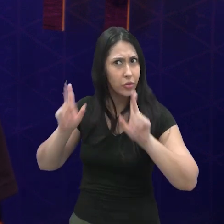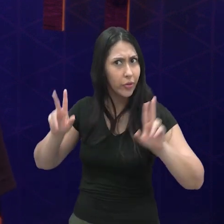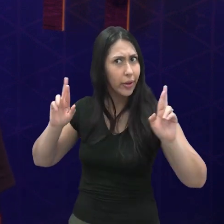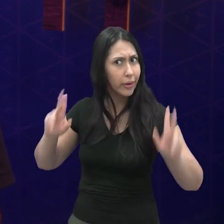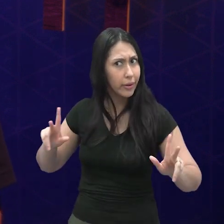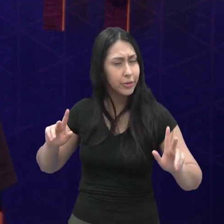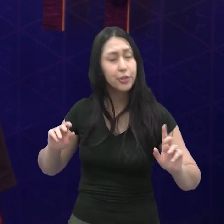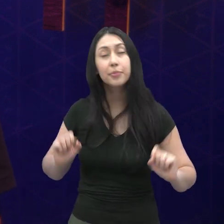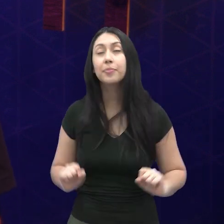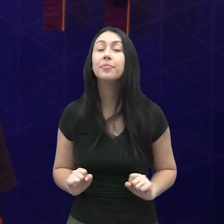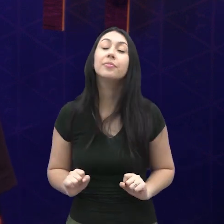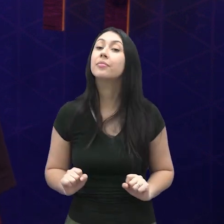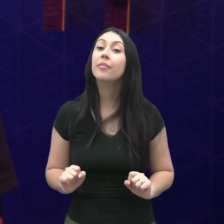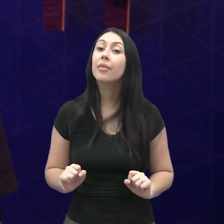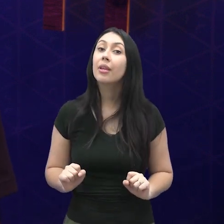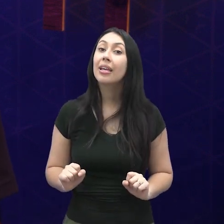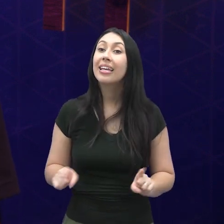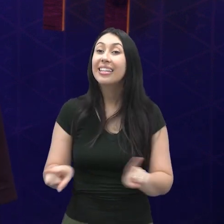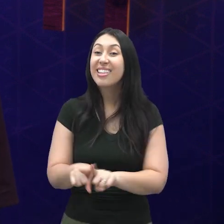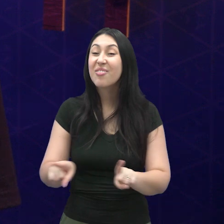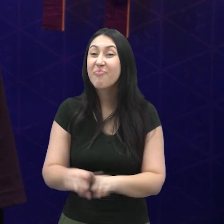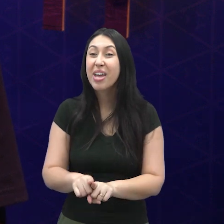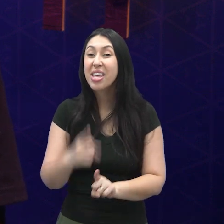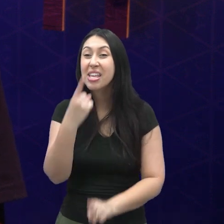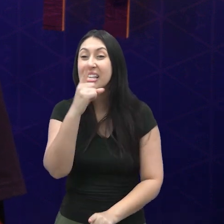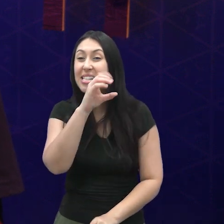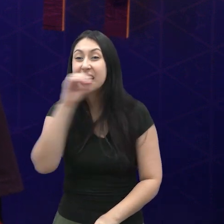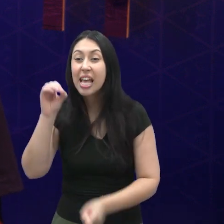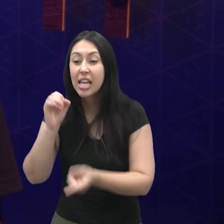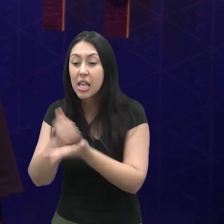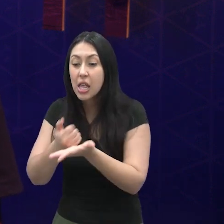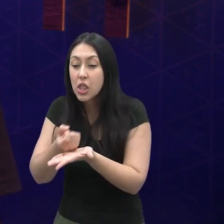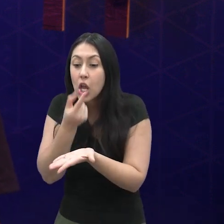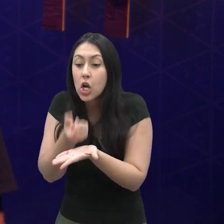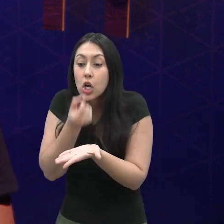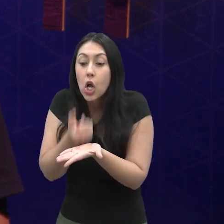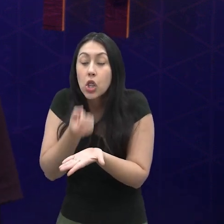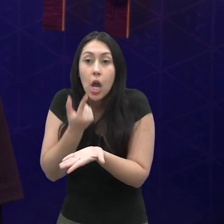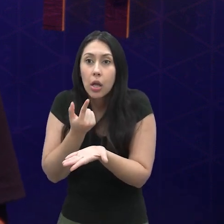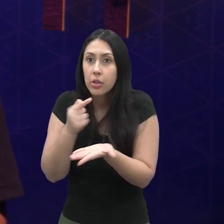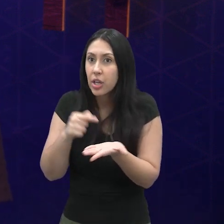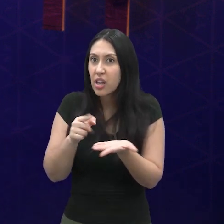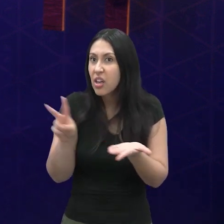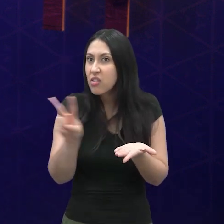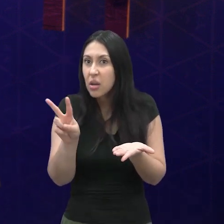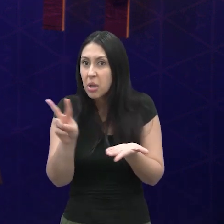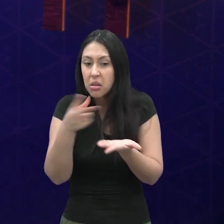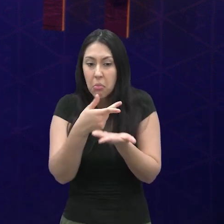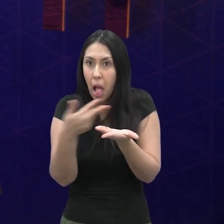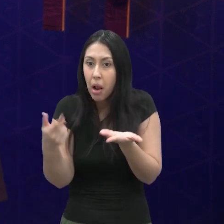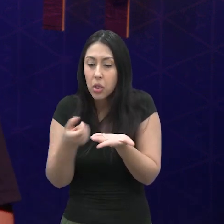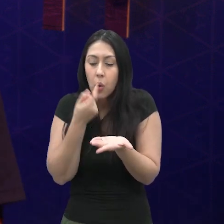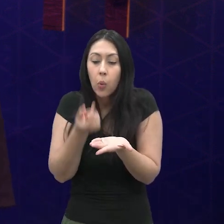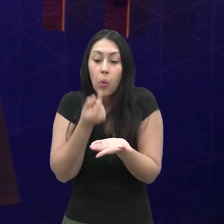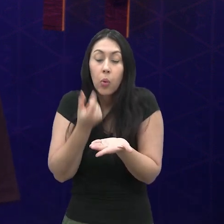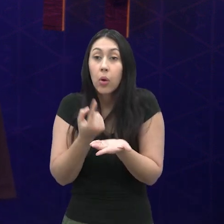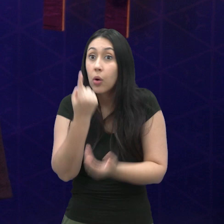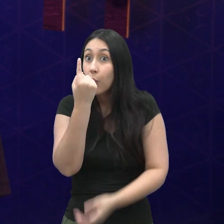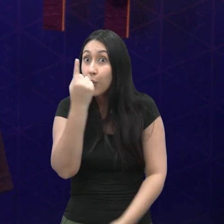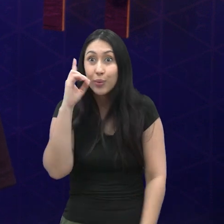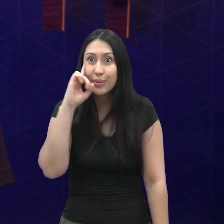indicam. Ele toma mais de 100 comprimidos por dia, isso inclui vitaminas e outros medicamentos